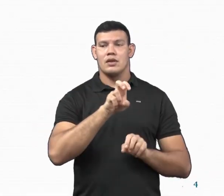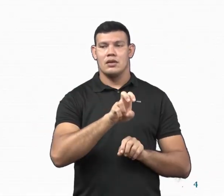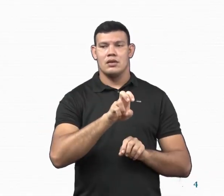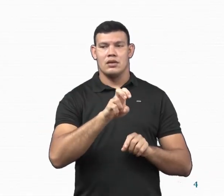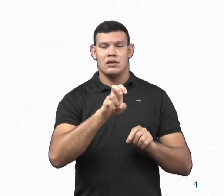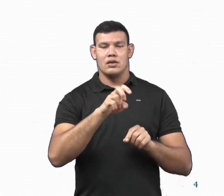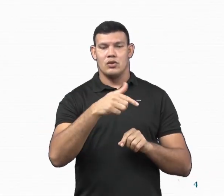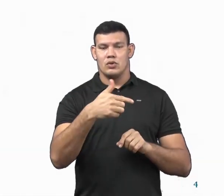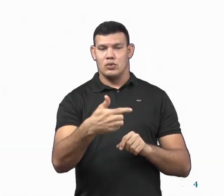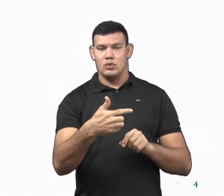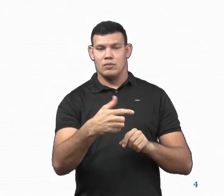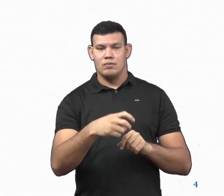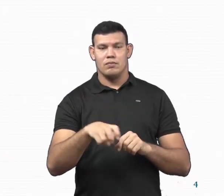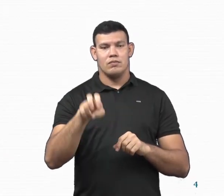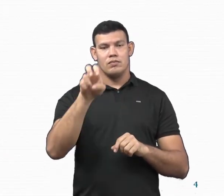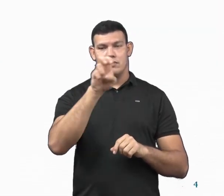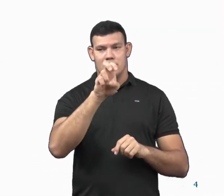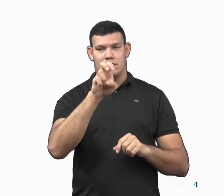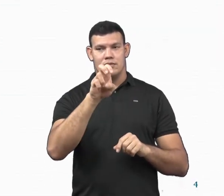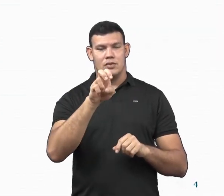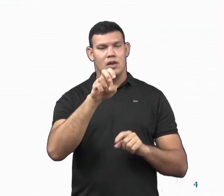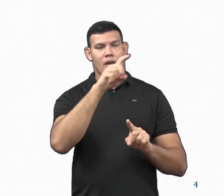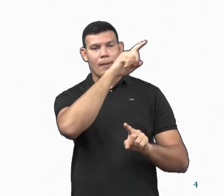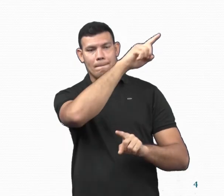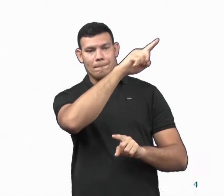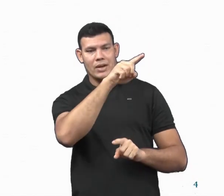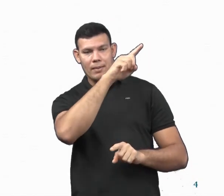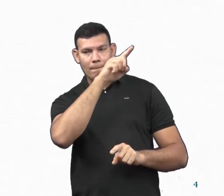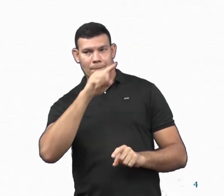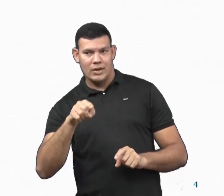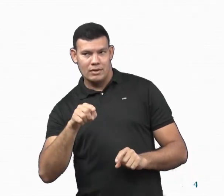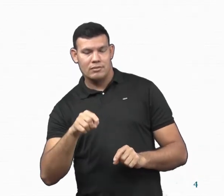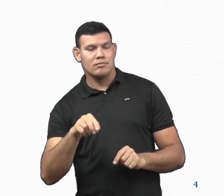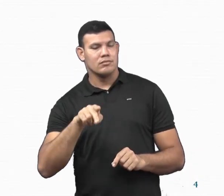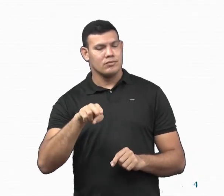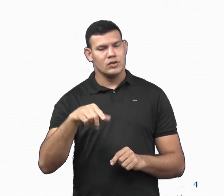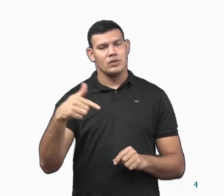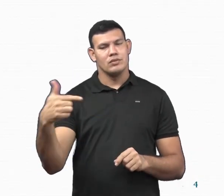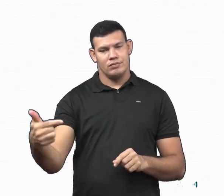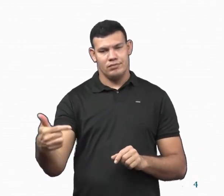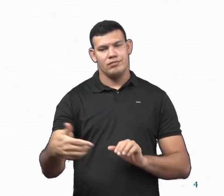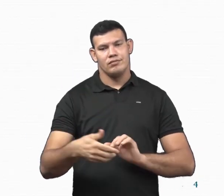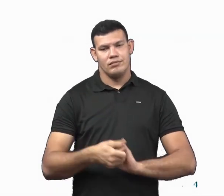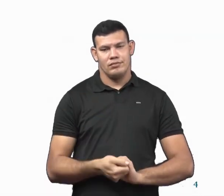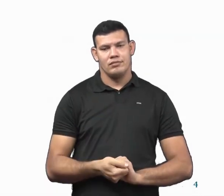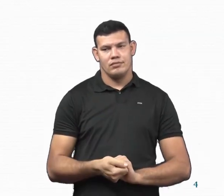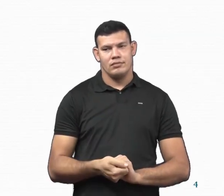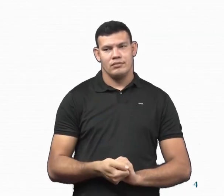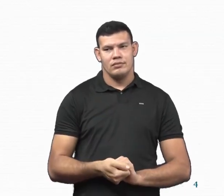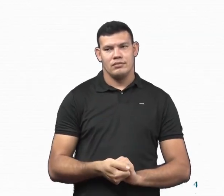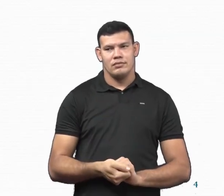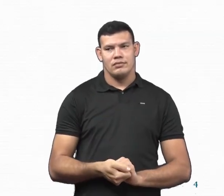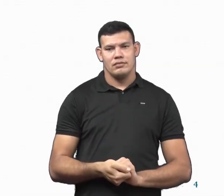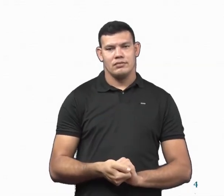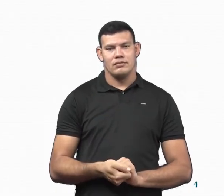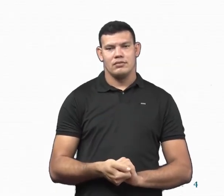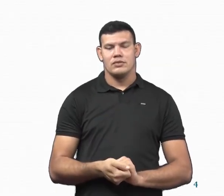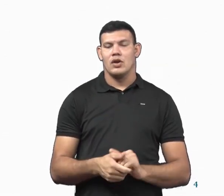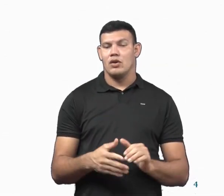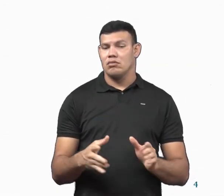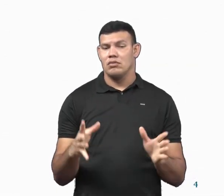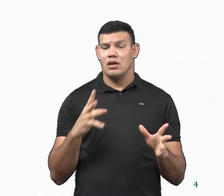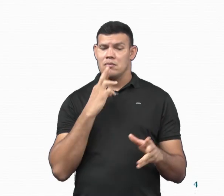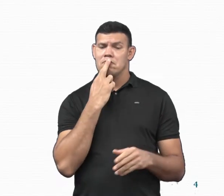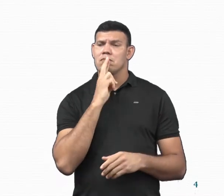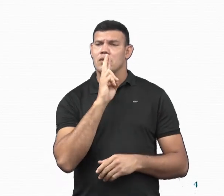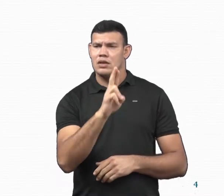Cortando os índices, sobra simplesmente o 2. Então, 2 o resultado.